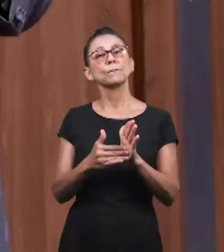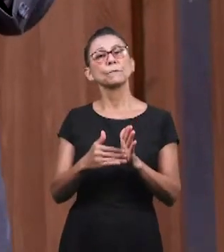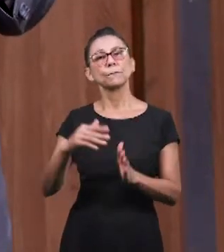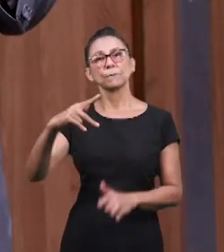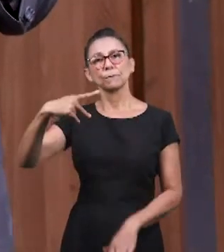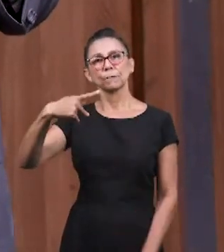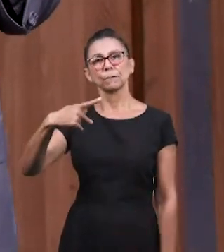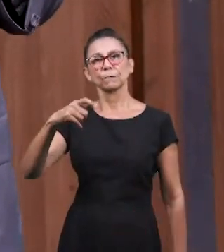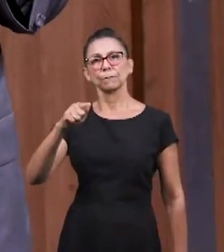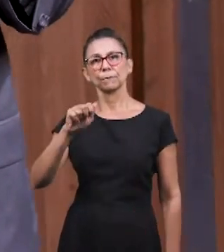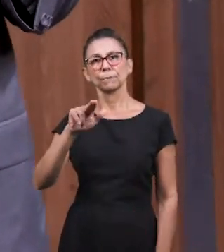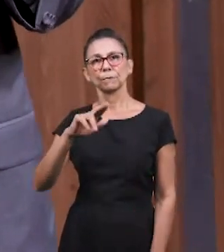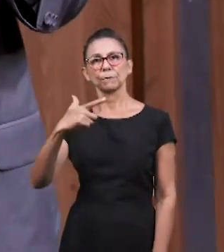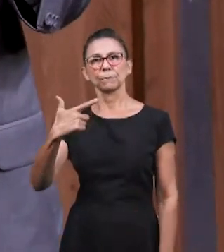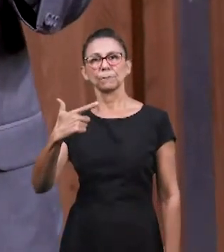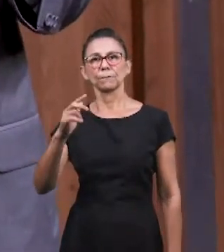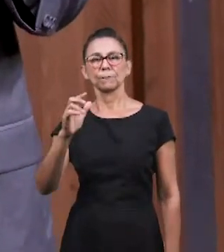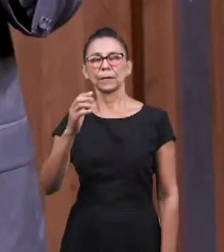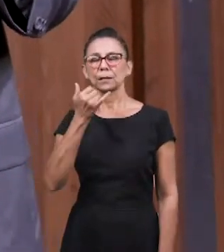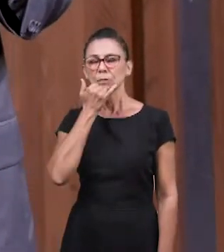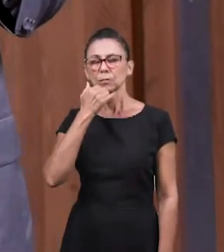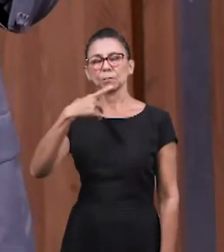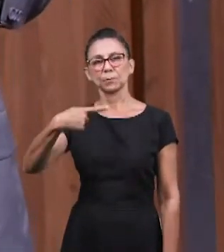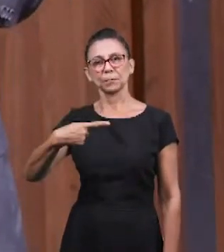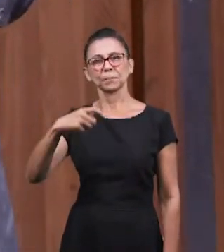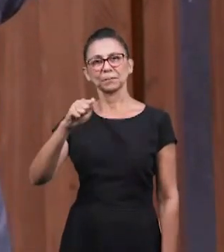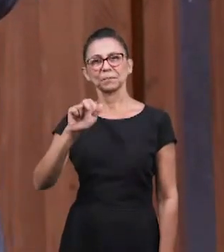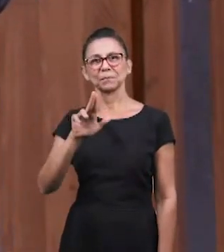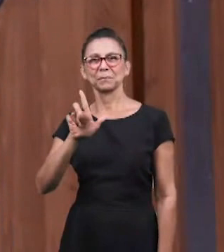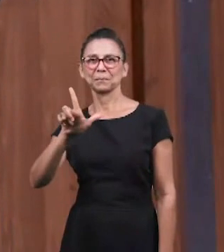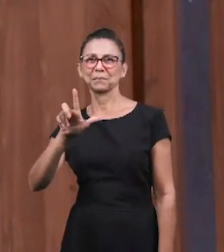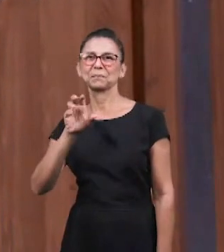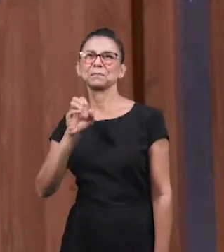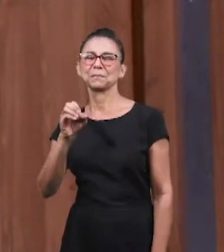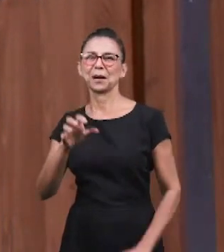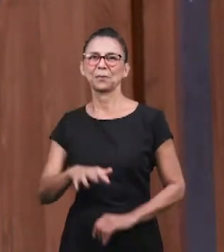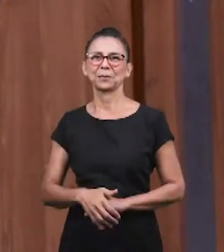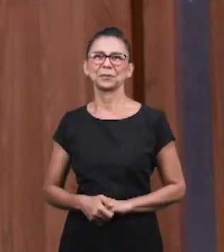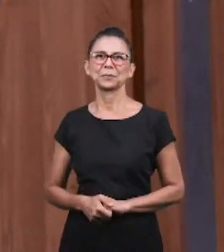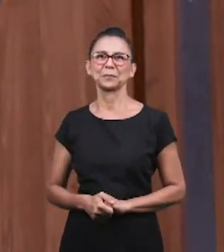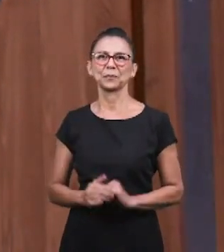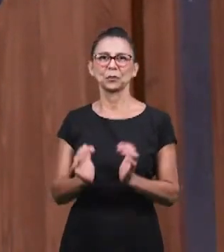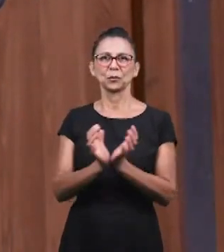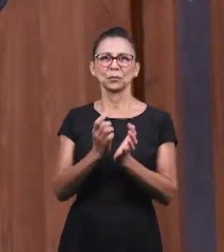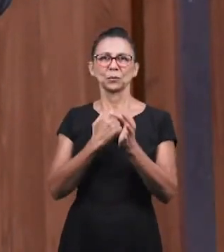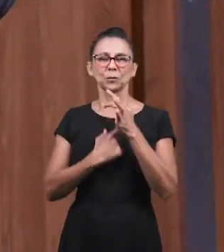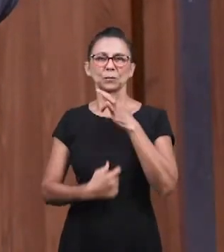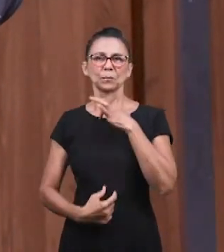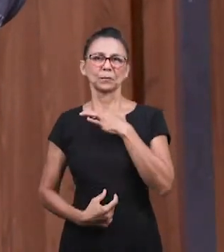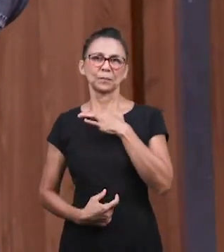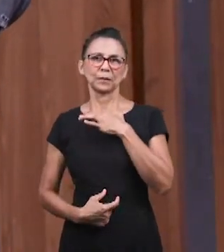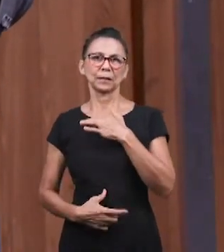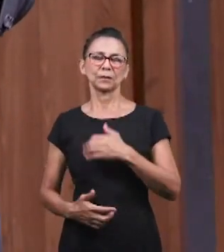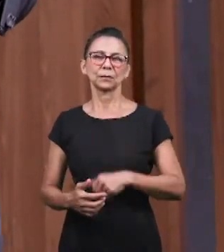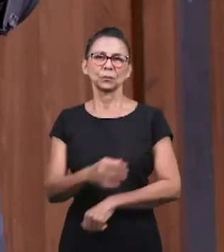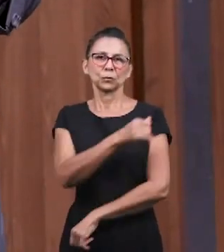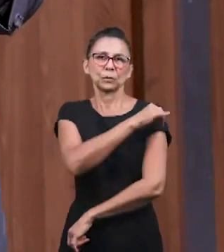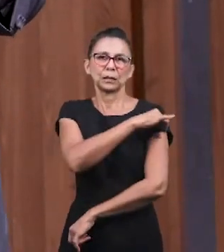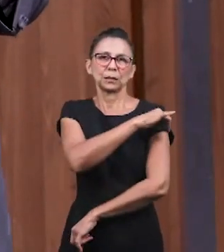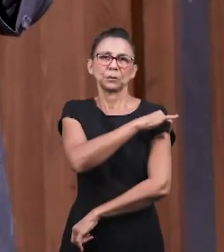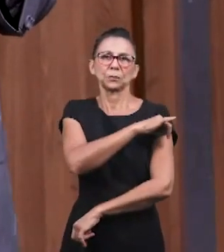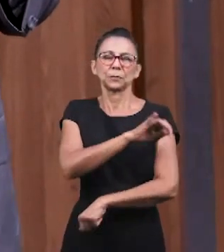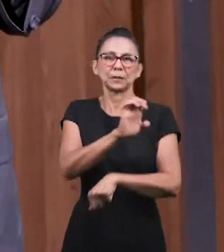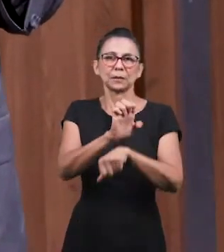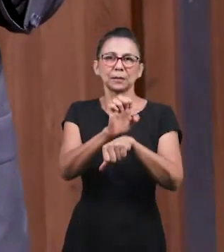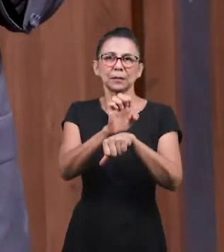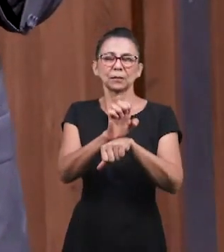Paulo Márcio, lá do Rio de Janeiro, do grupo de obreiros da igreja ali de Vila Coringa, em Barra Mansa. Ele vai